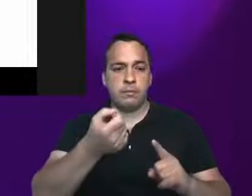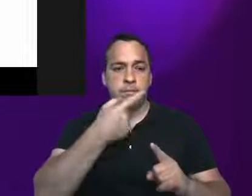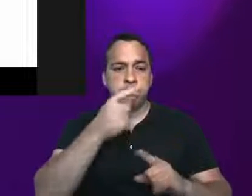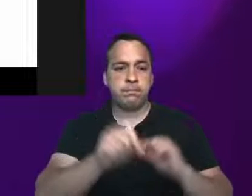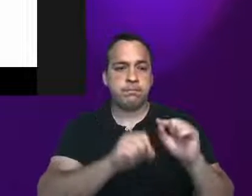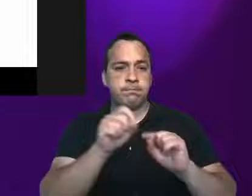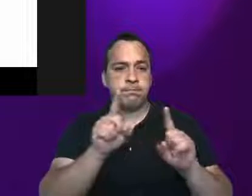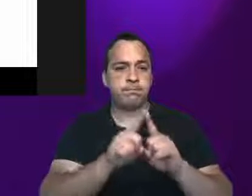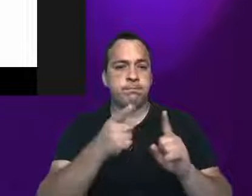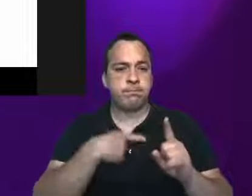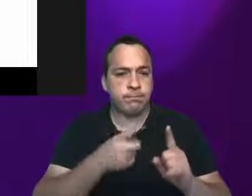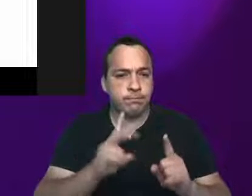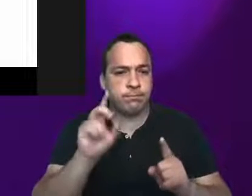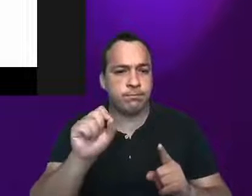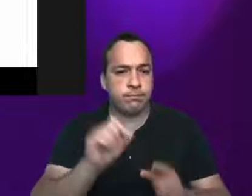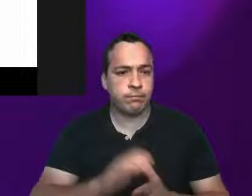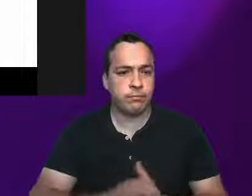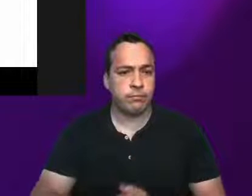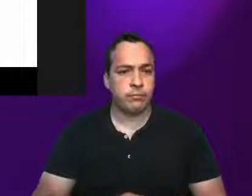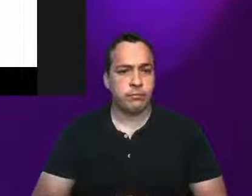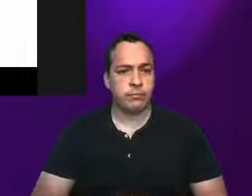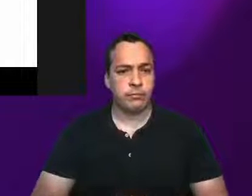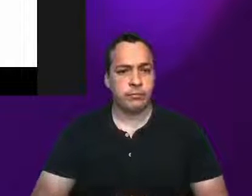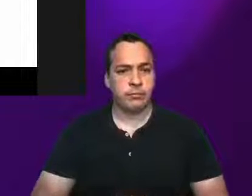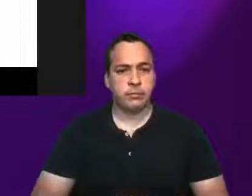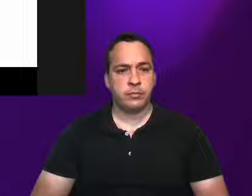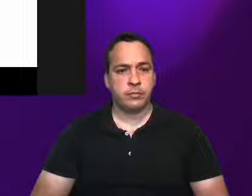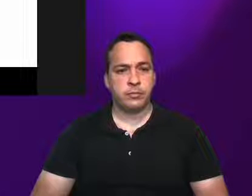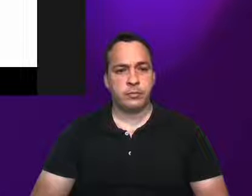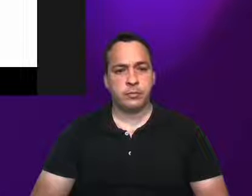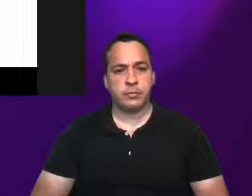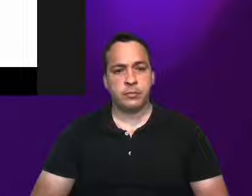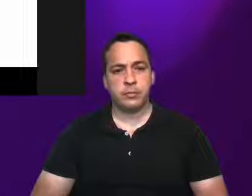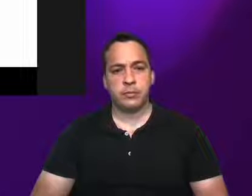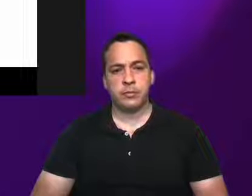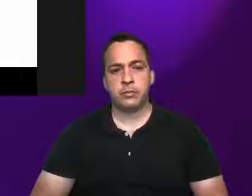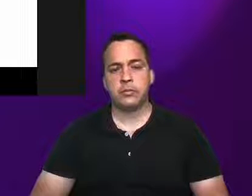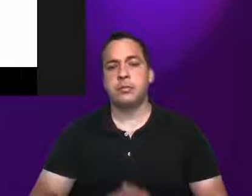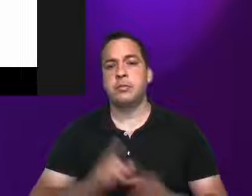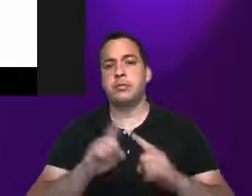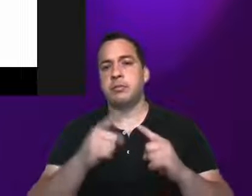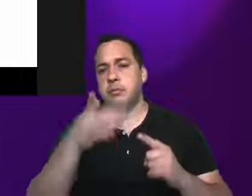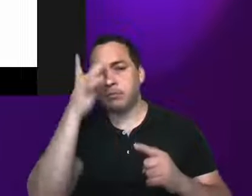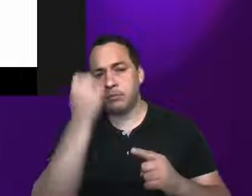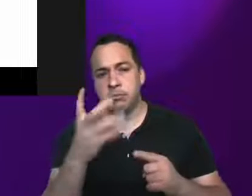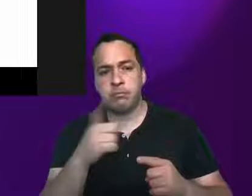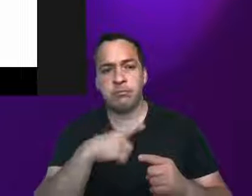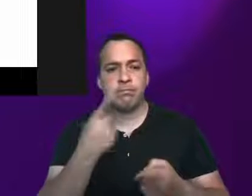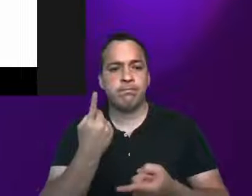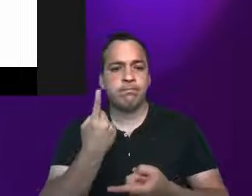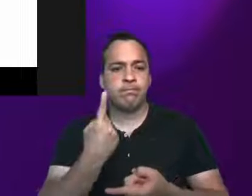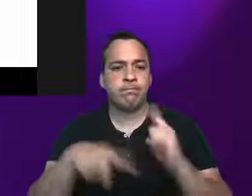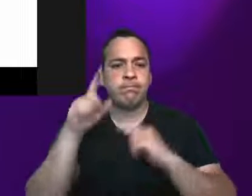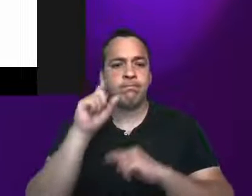manteve até a alta. Então, quase 80% dos pacientes tiveram sucesso na terapia descongestiva quando houve a associação